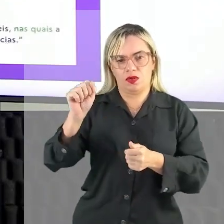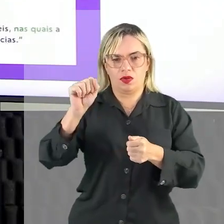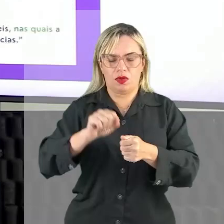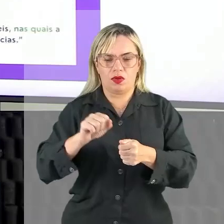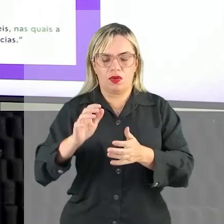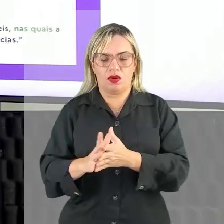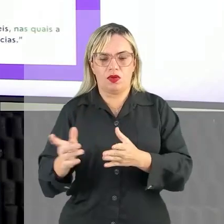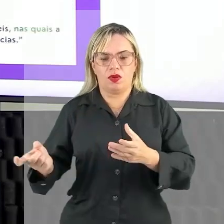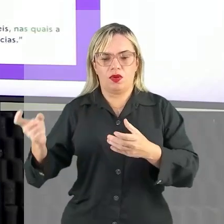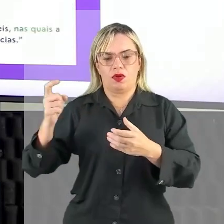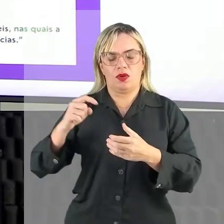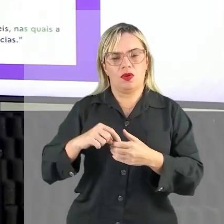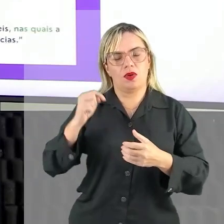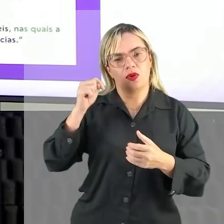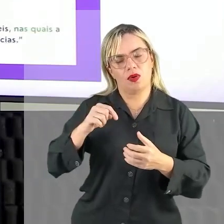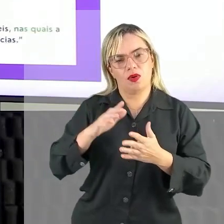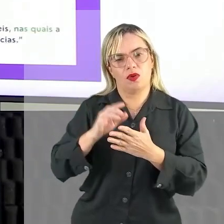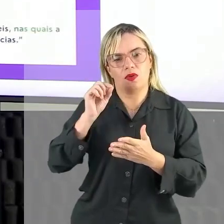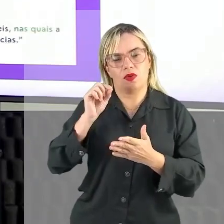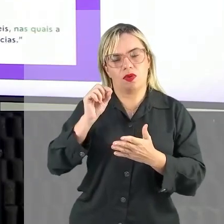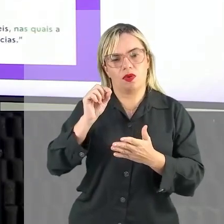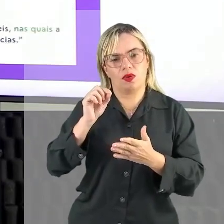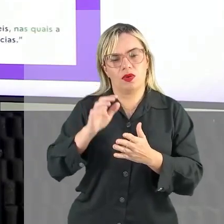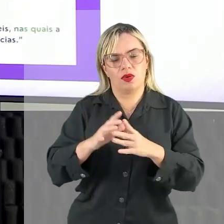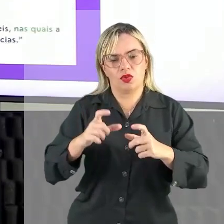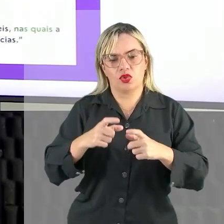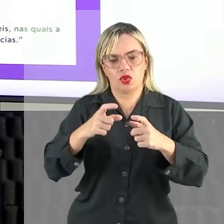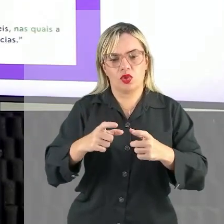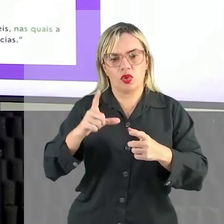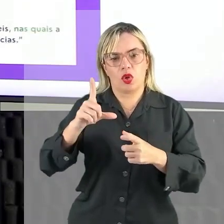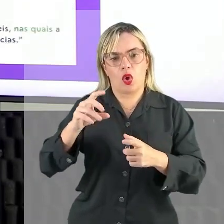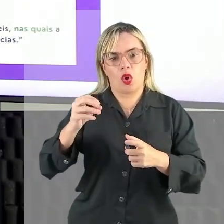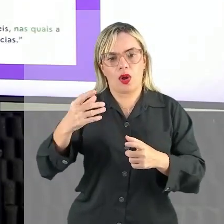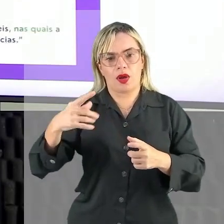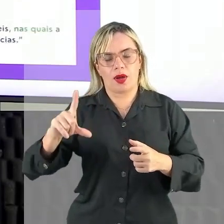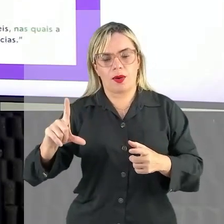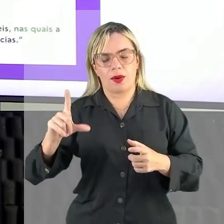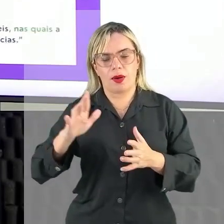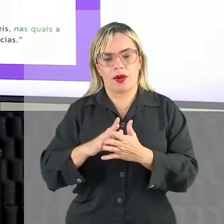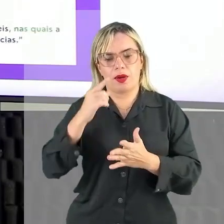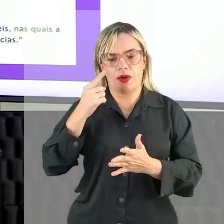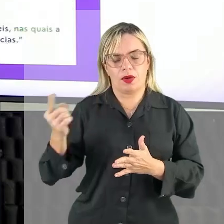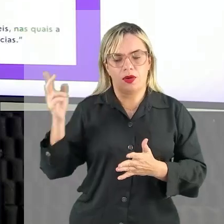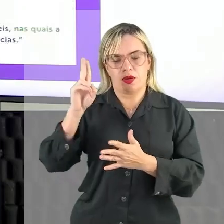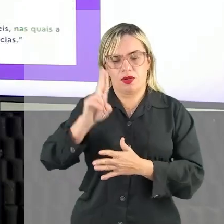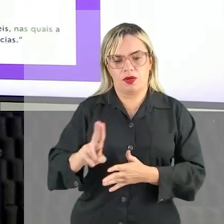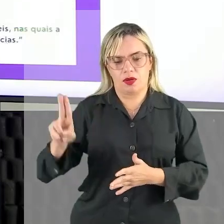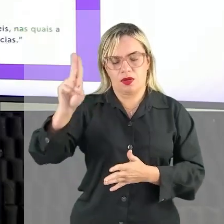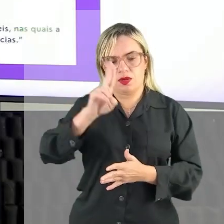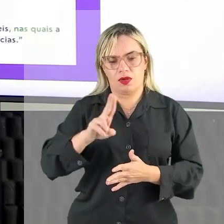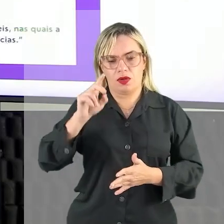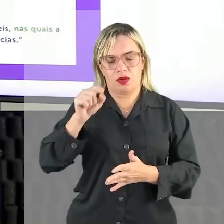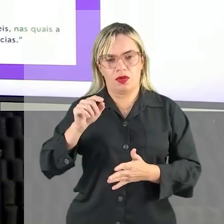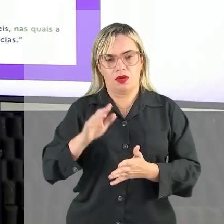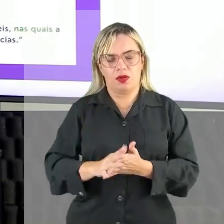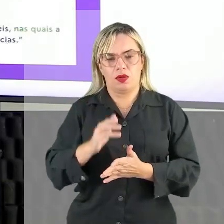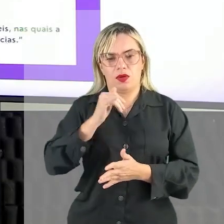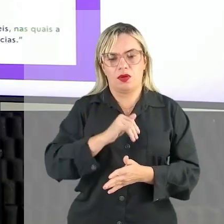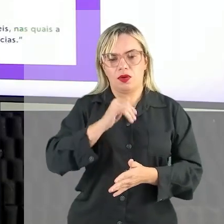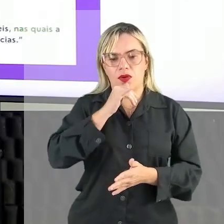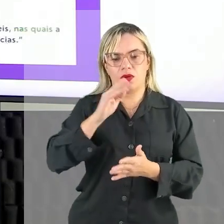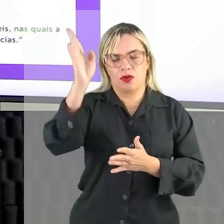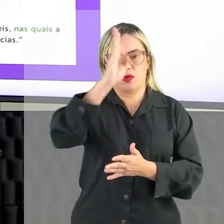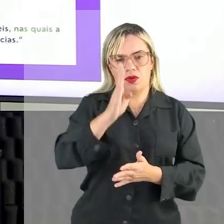remissão há um contexto de localidade então só utilize onde nesse seguinte exemplo